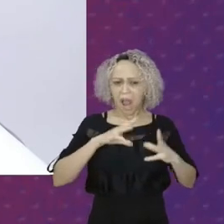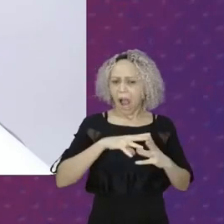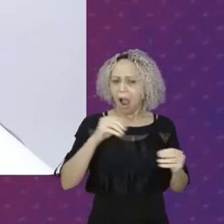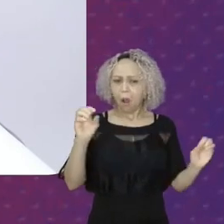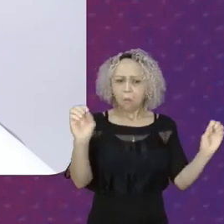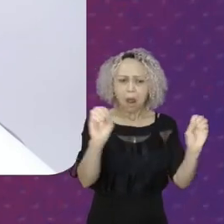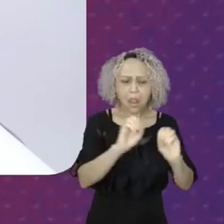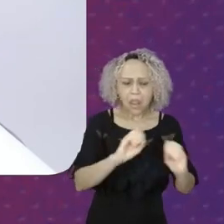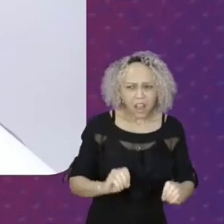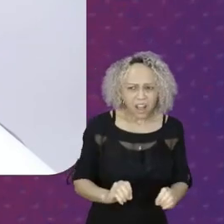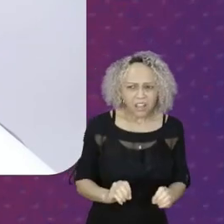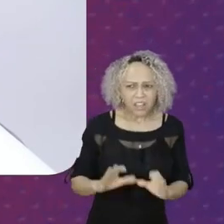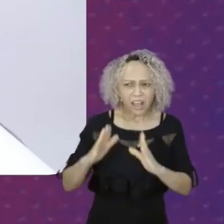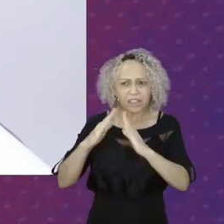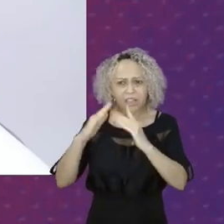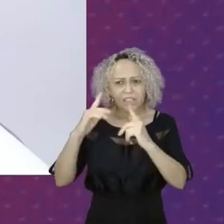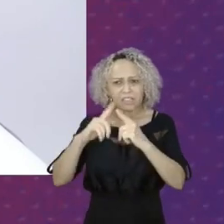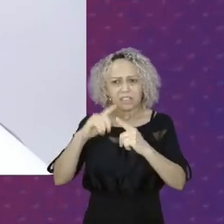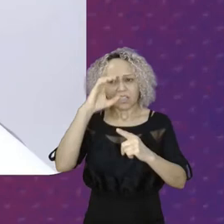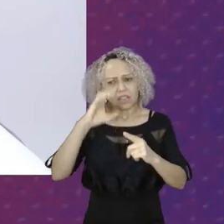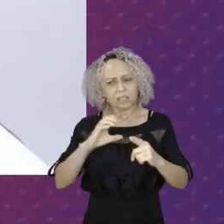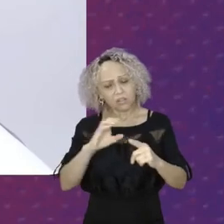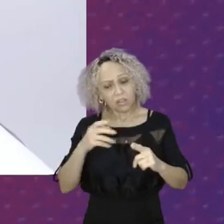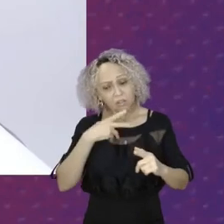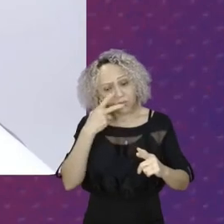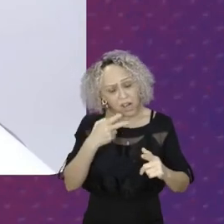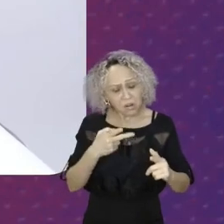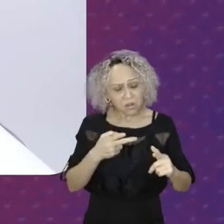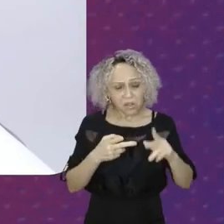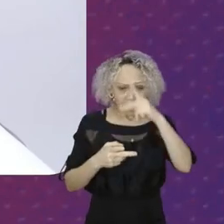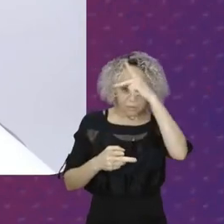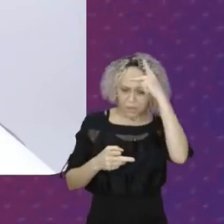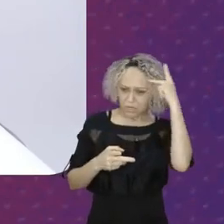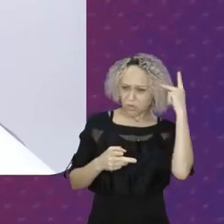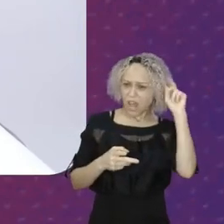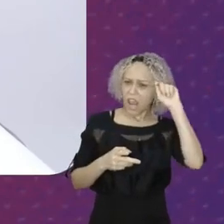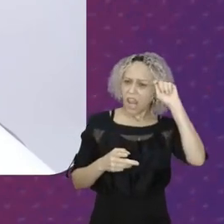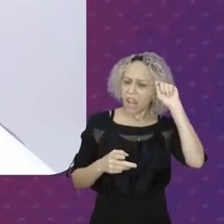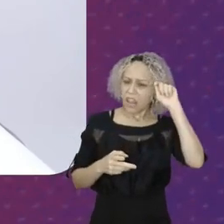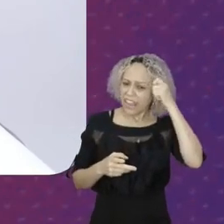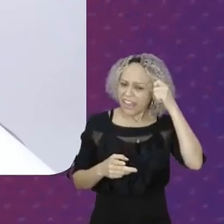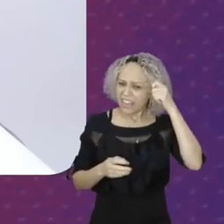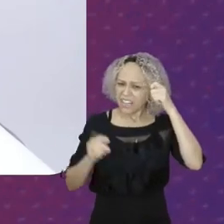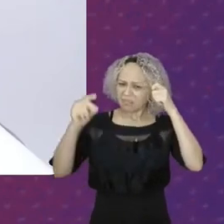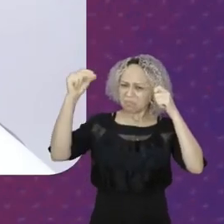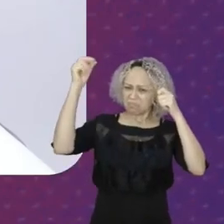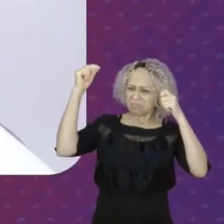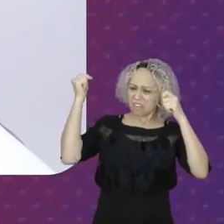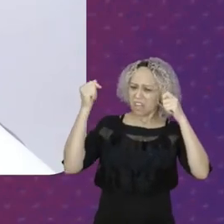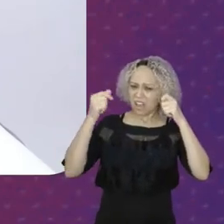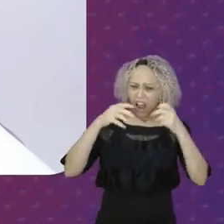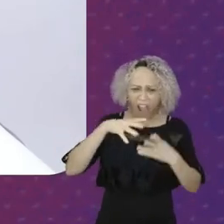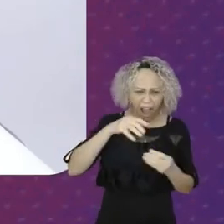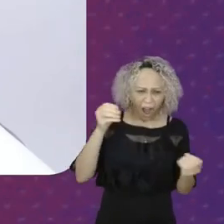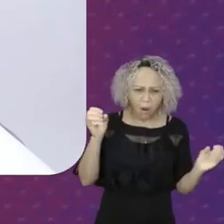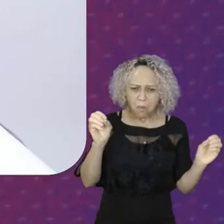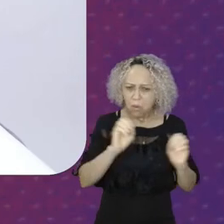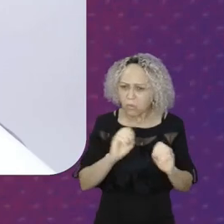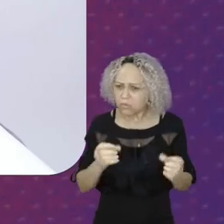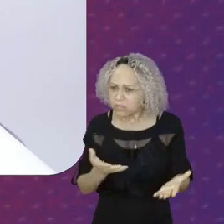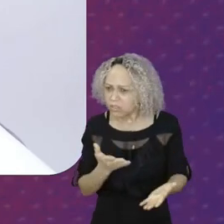recentemente em Angola, junto com o presidente Lula, e fui visitar lá o Museu da